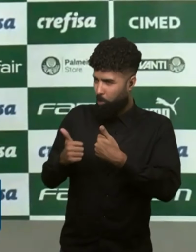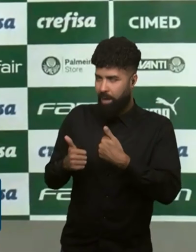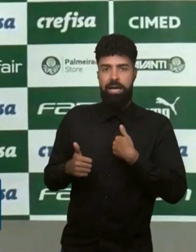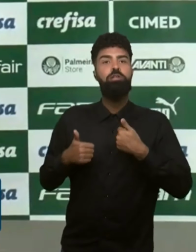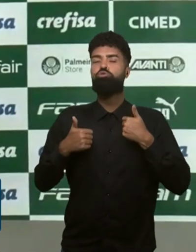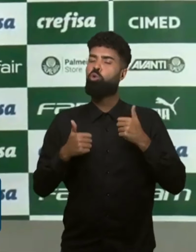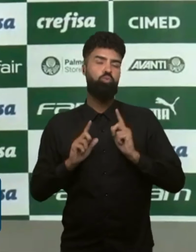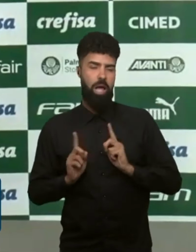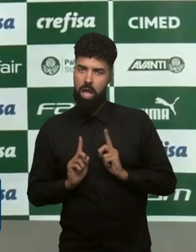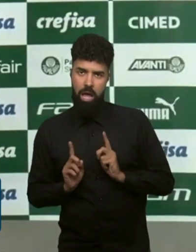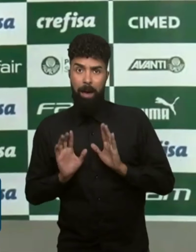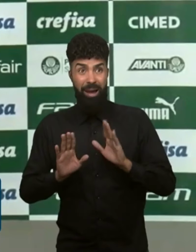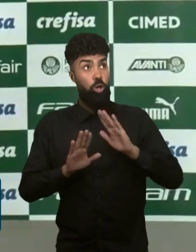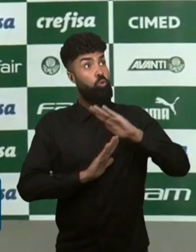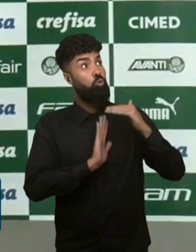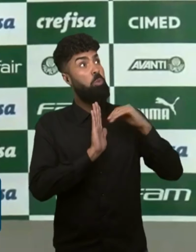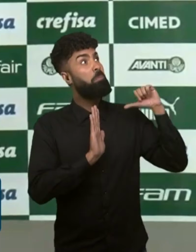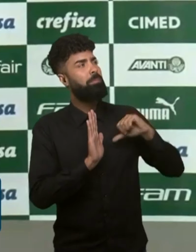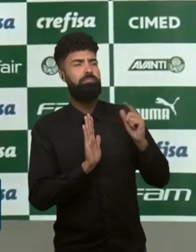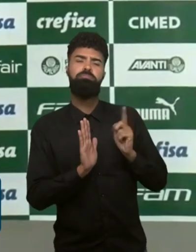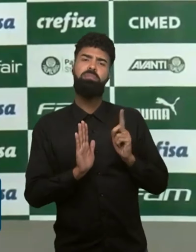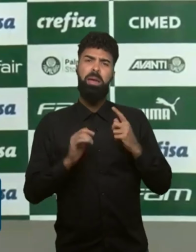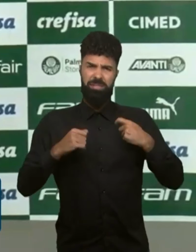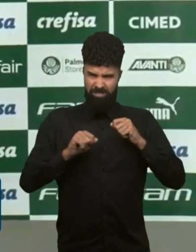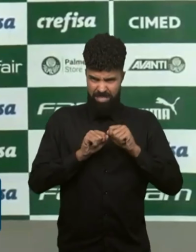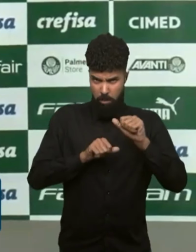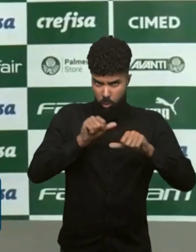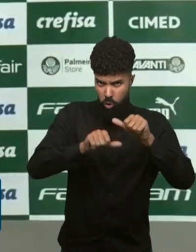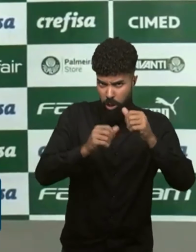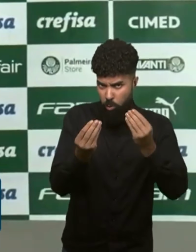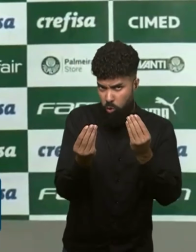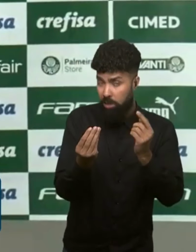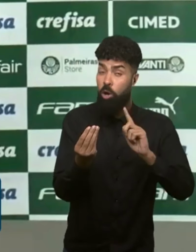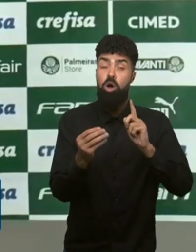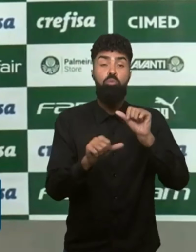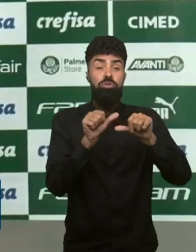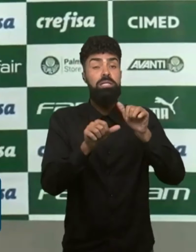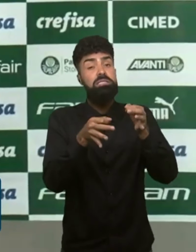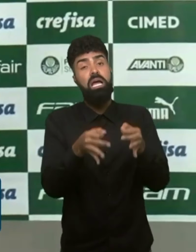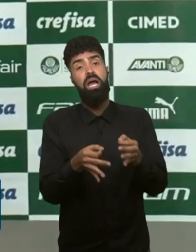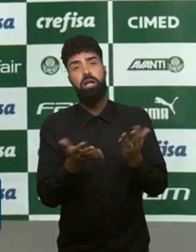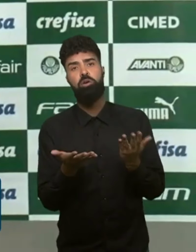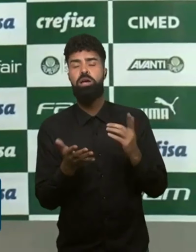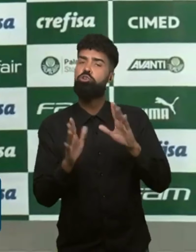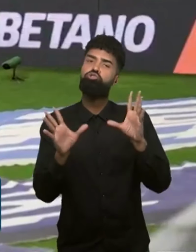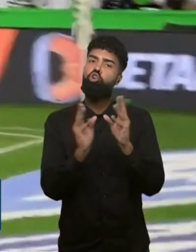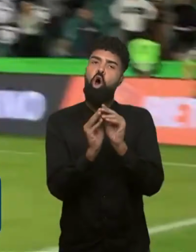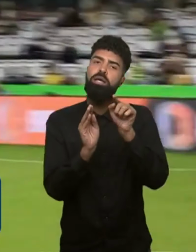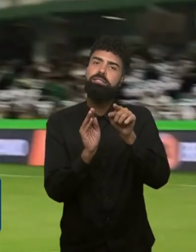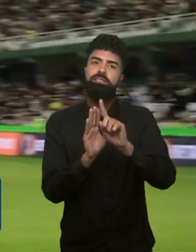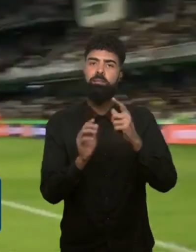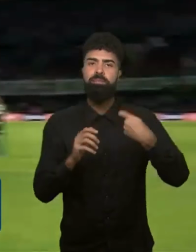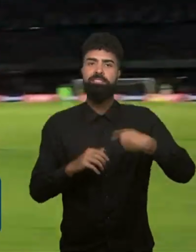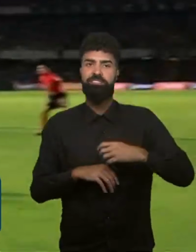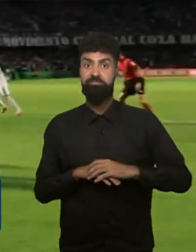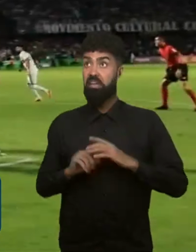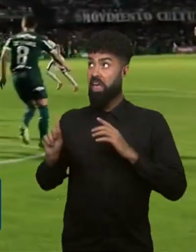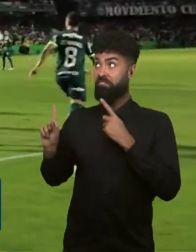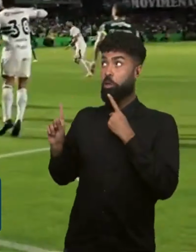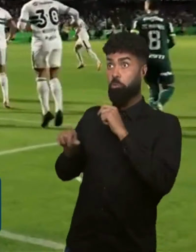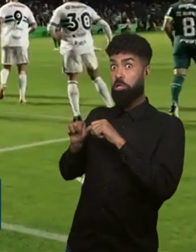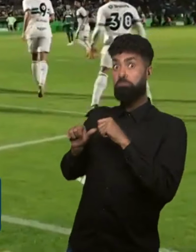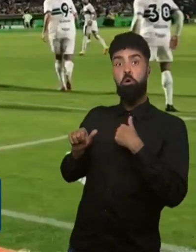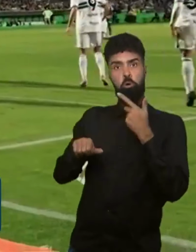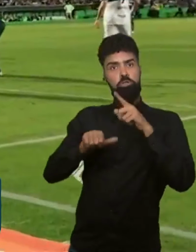mal. Não é preciso fazer muitas mudanças, é preciso fazer as mudanças certas. Só isso que é preciso. As mudanças vieram. Na vitória